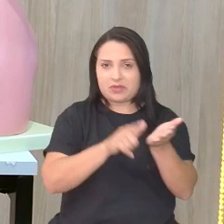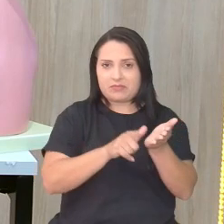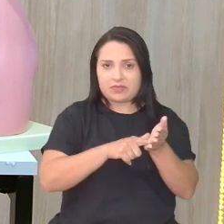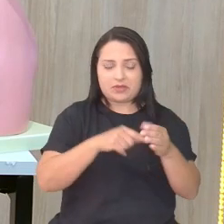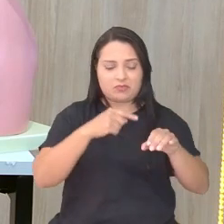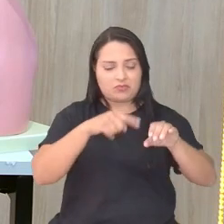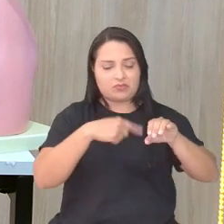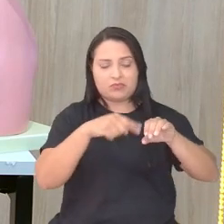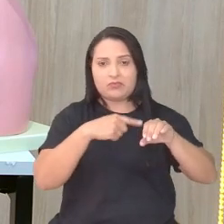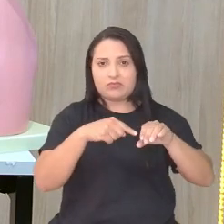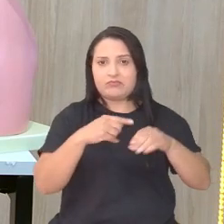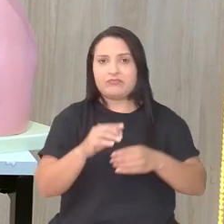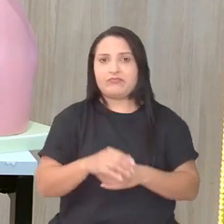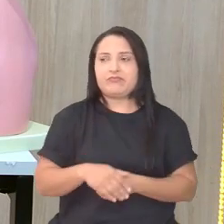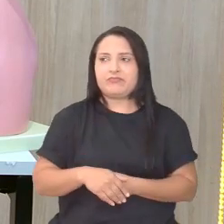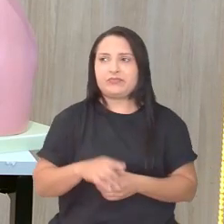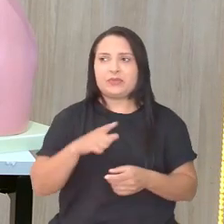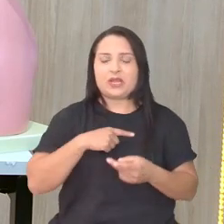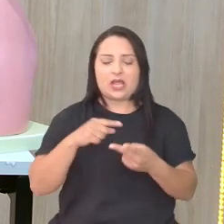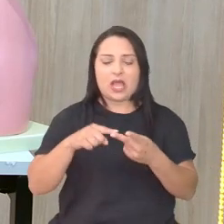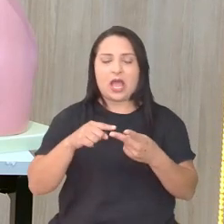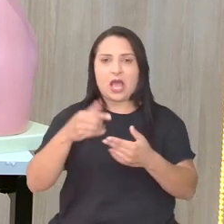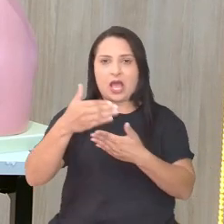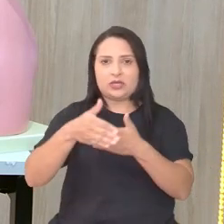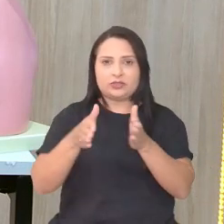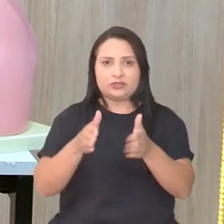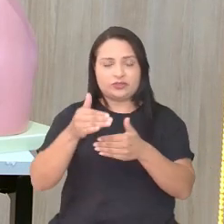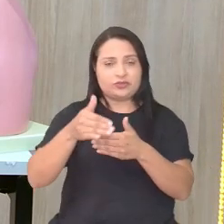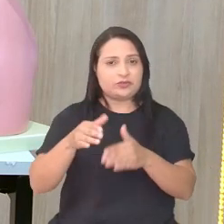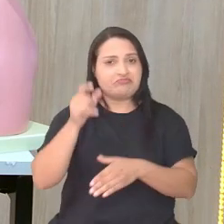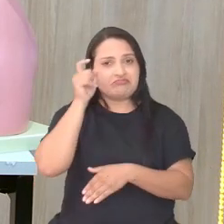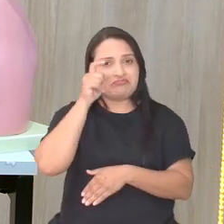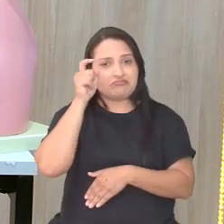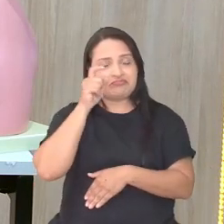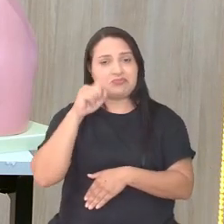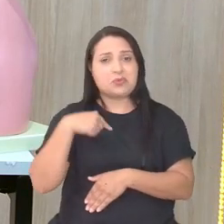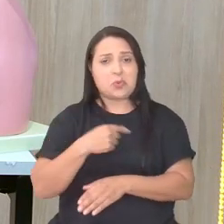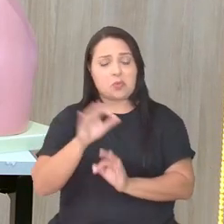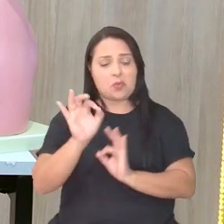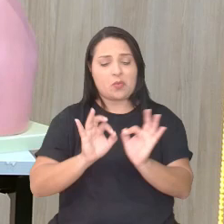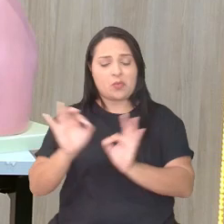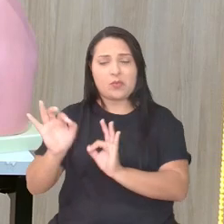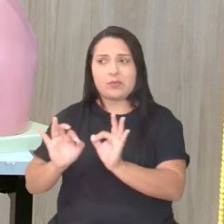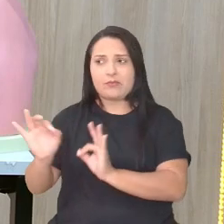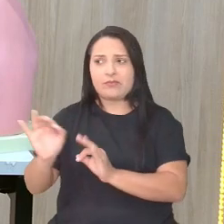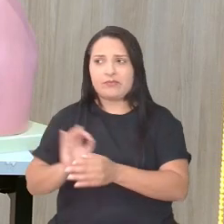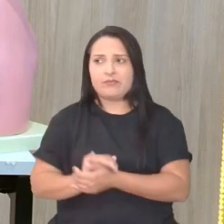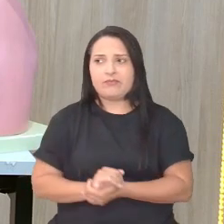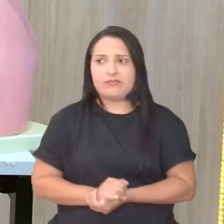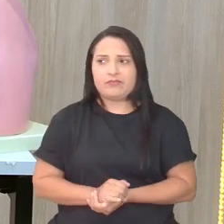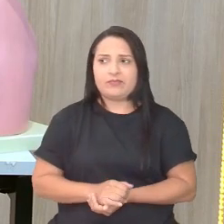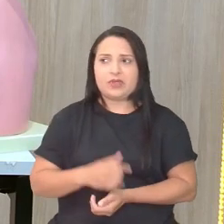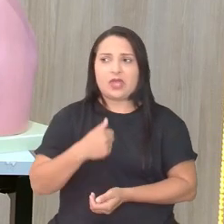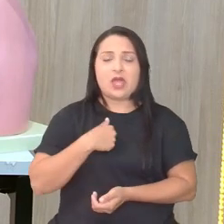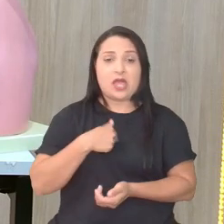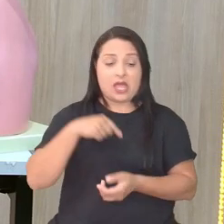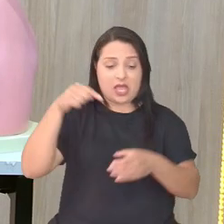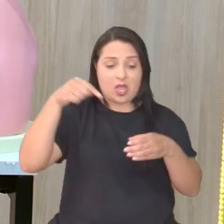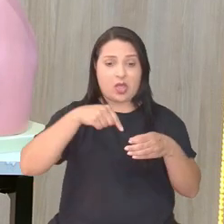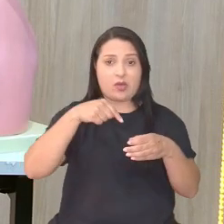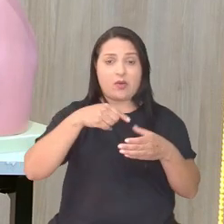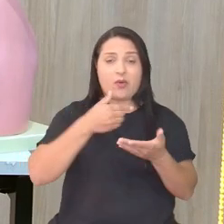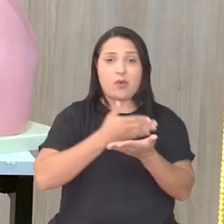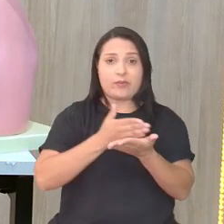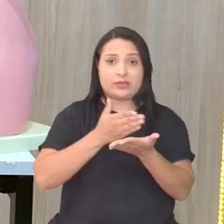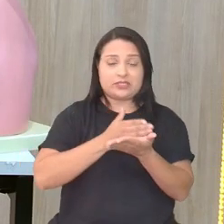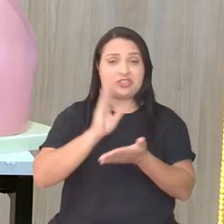ter. Algumas caixinhas, também é interessante, né, para a gente montar. Esse aqui eu já comecei. Será que